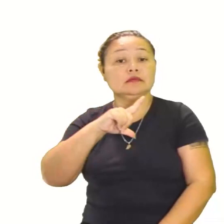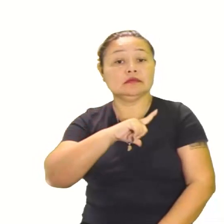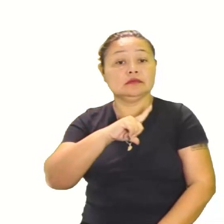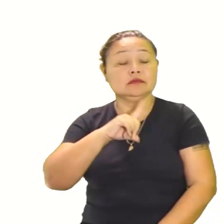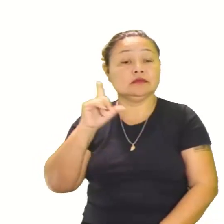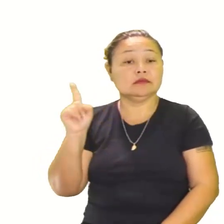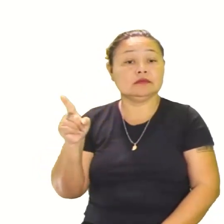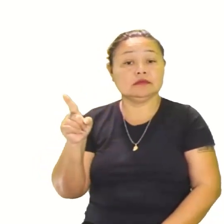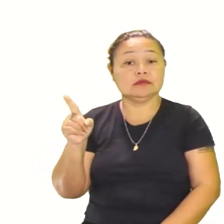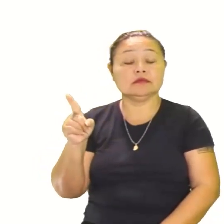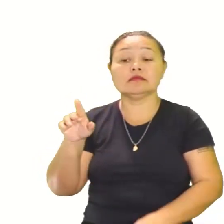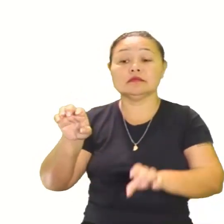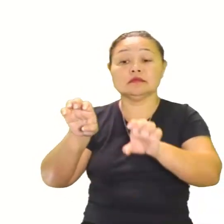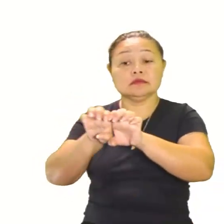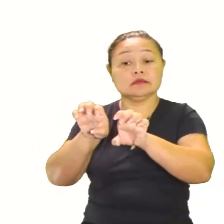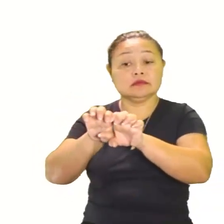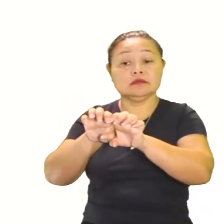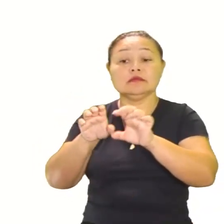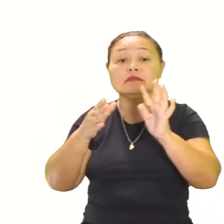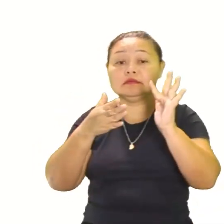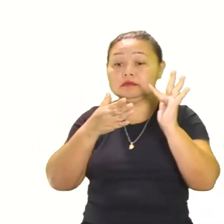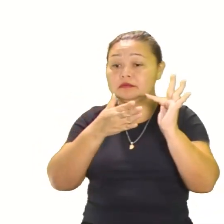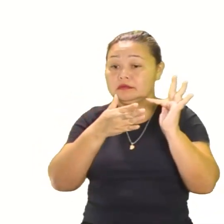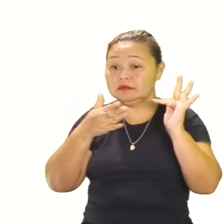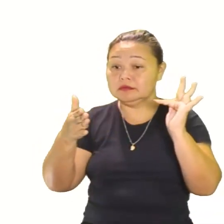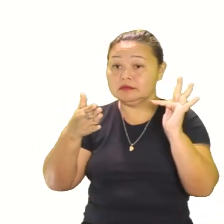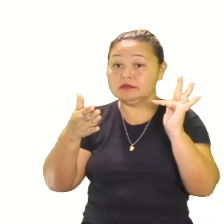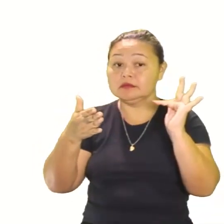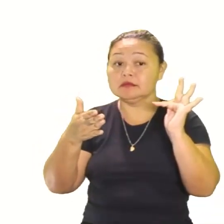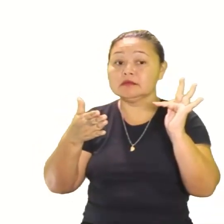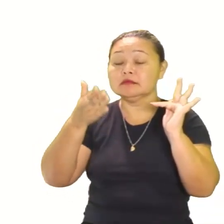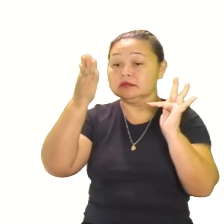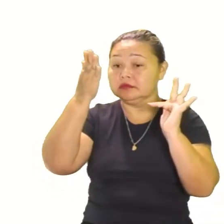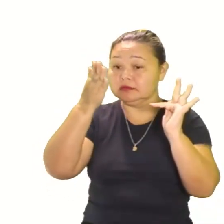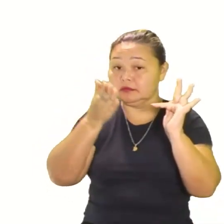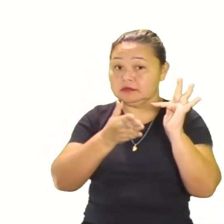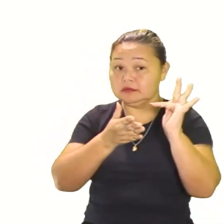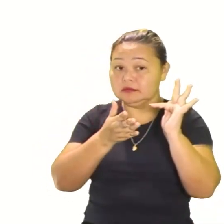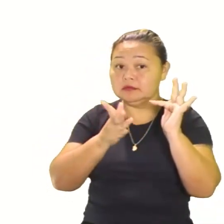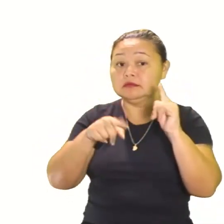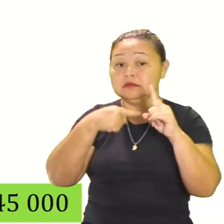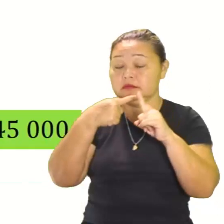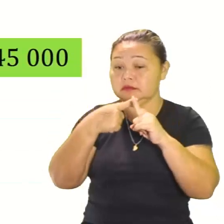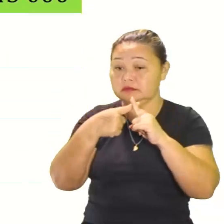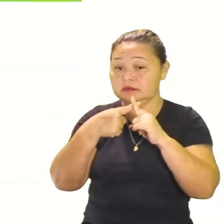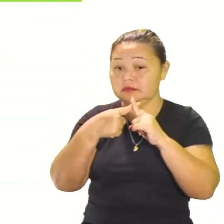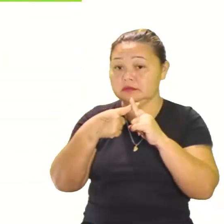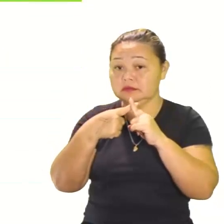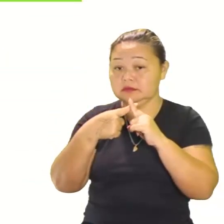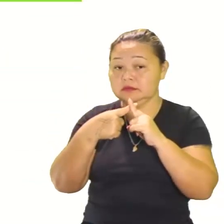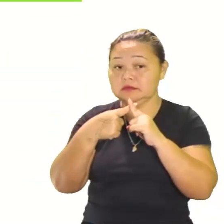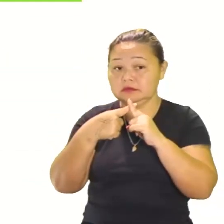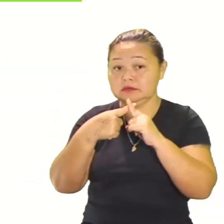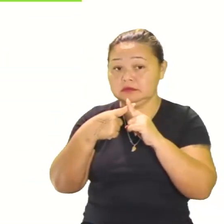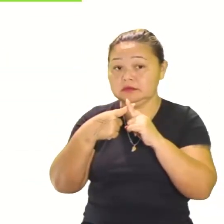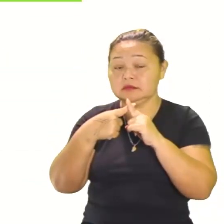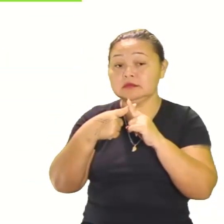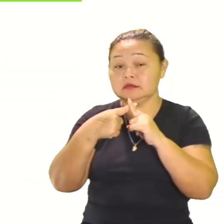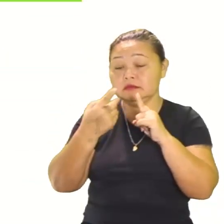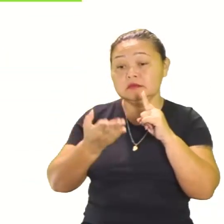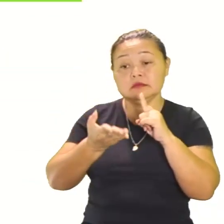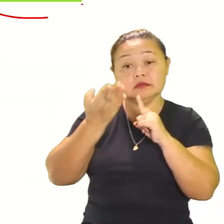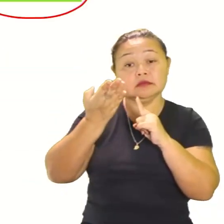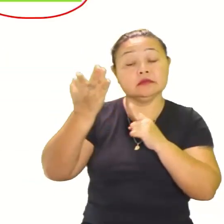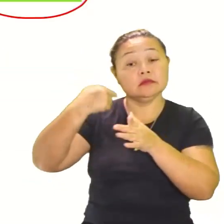tem essa equação modular, a gente sabe que podemos resolver uma parte com uma parte positiva. Isso, quando ele regra mais.